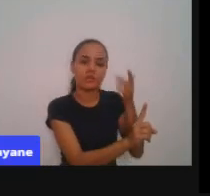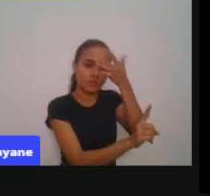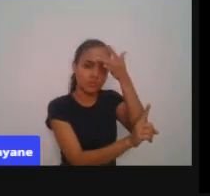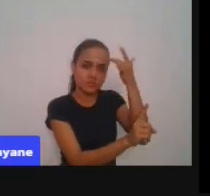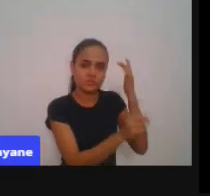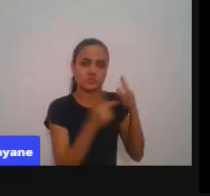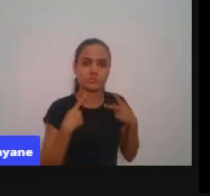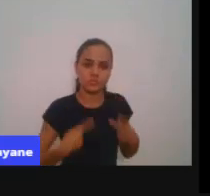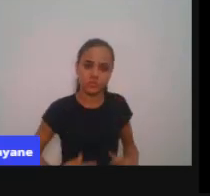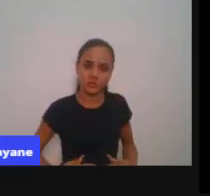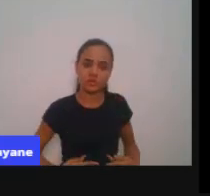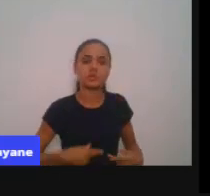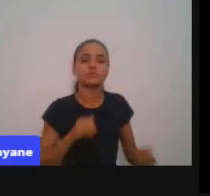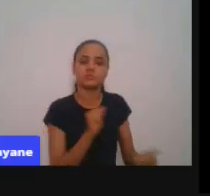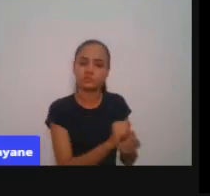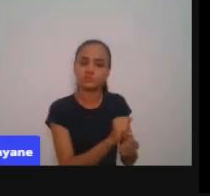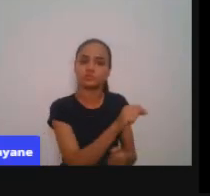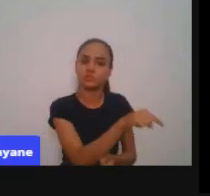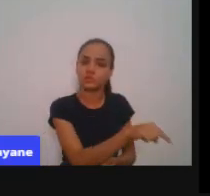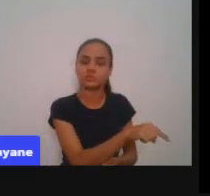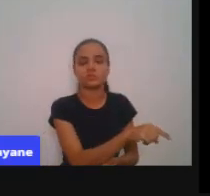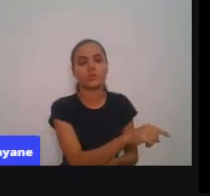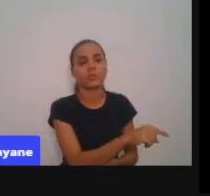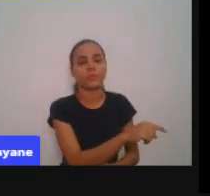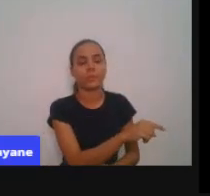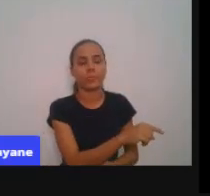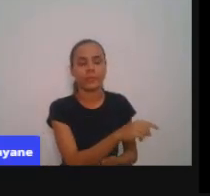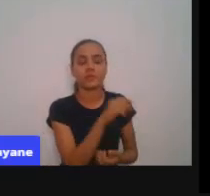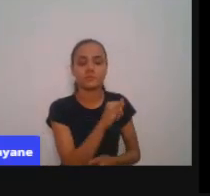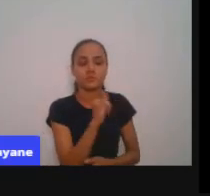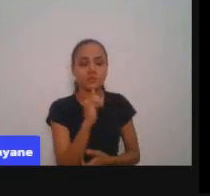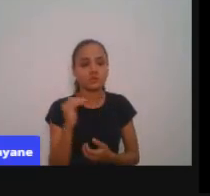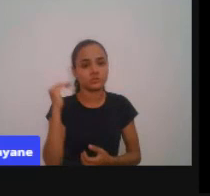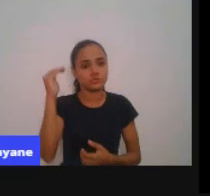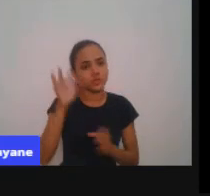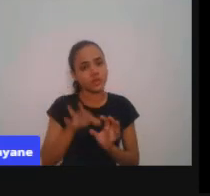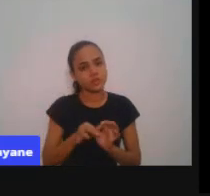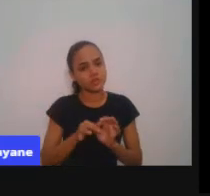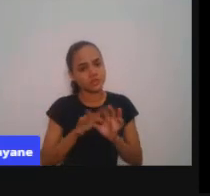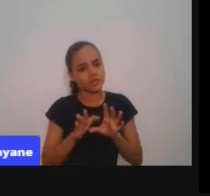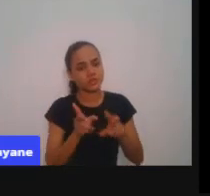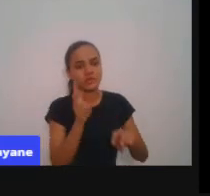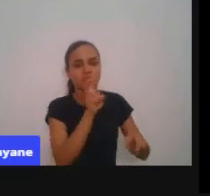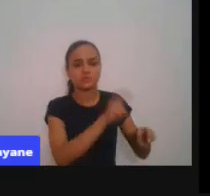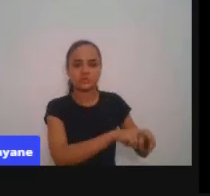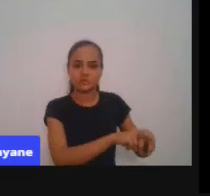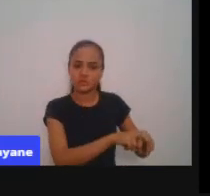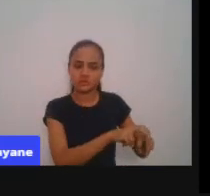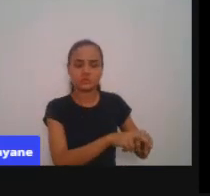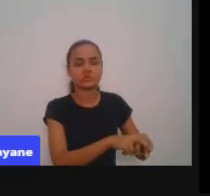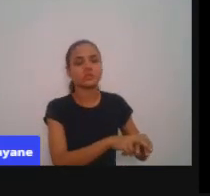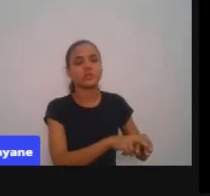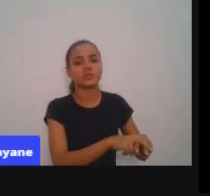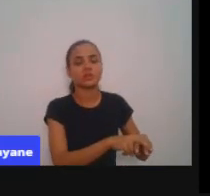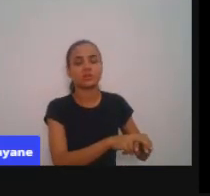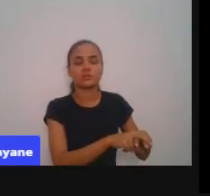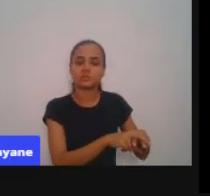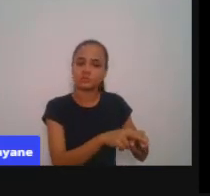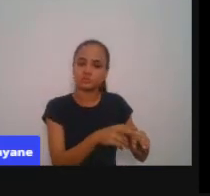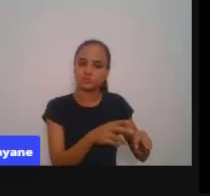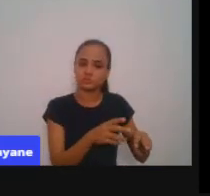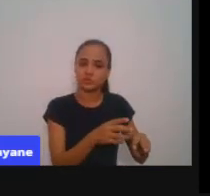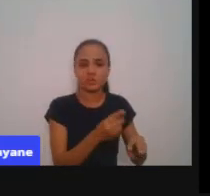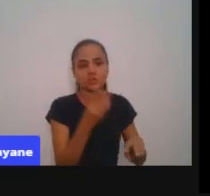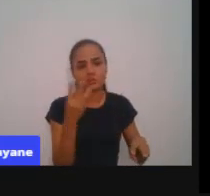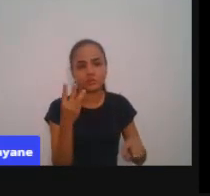será que se o adulto se dispusesse a sentar, e daí não é por muito tempo não, gente, por 3, 4 minutinhos com aquela criança ali, será